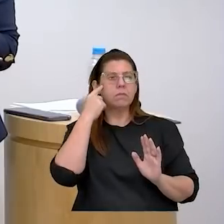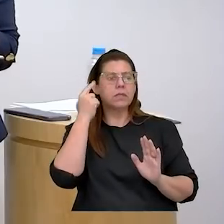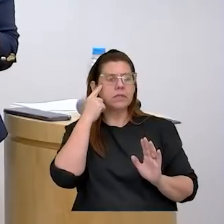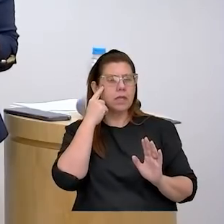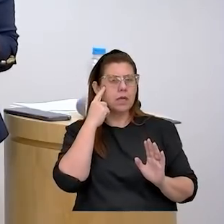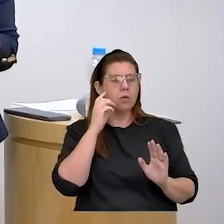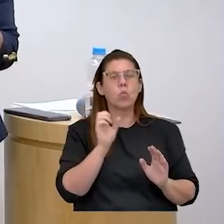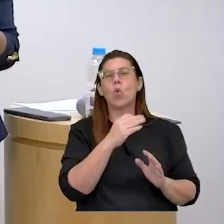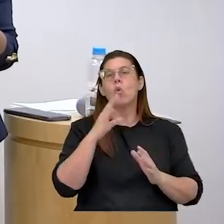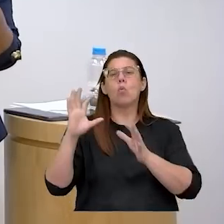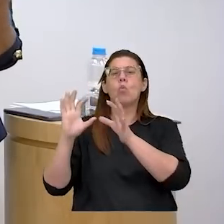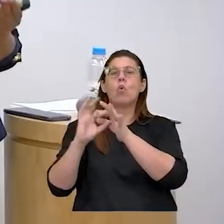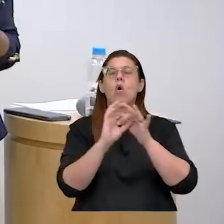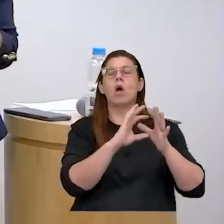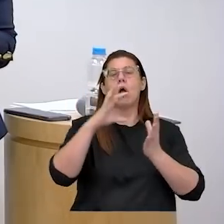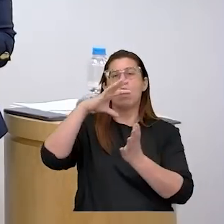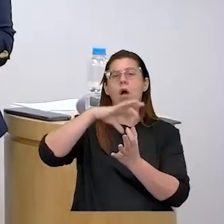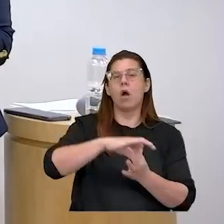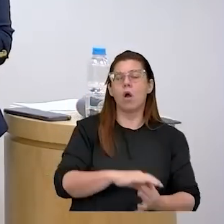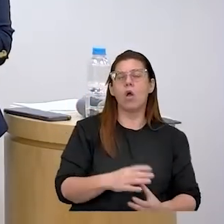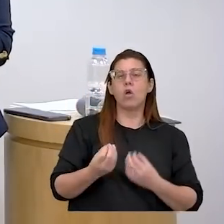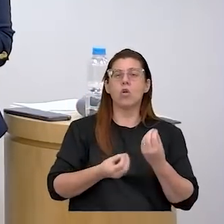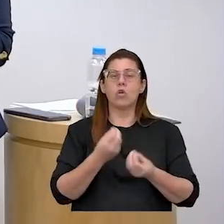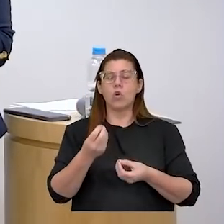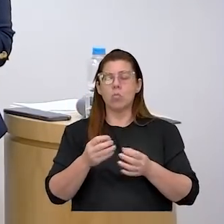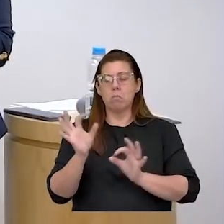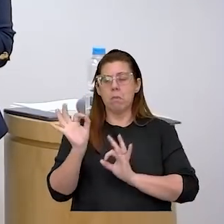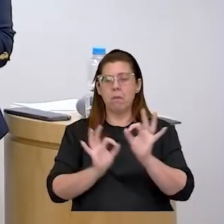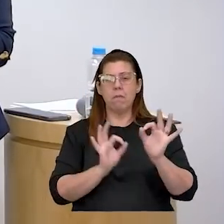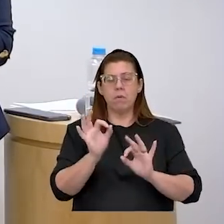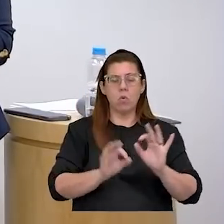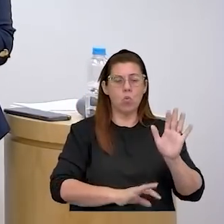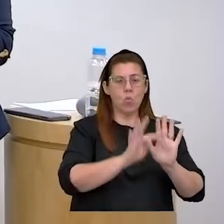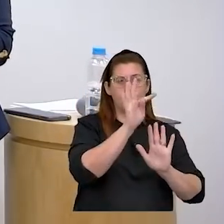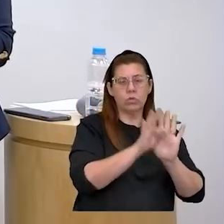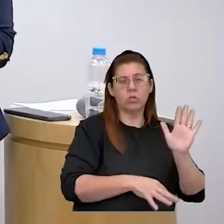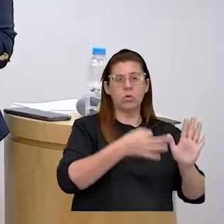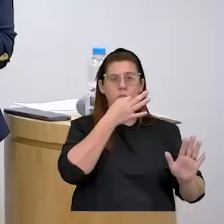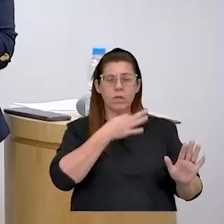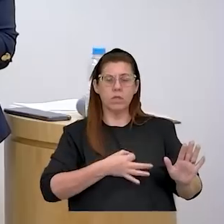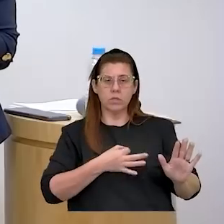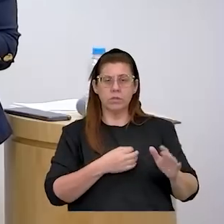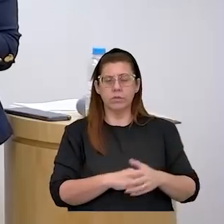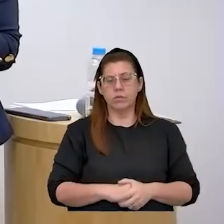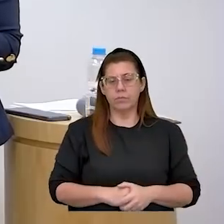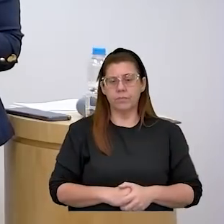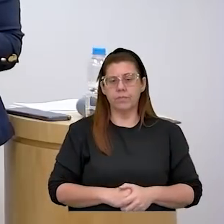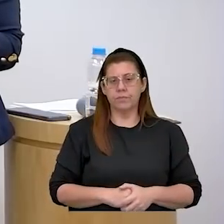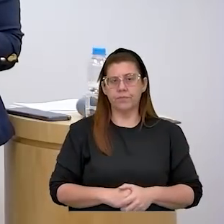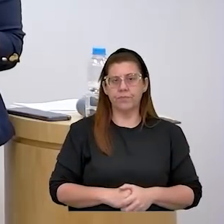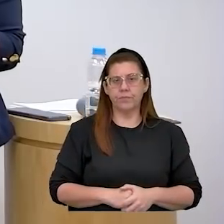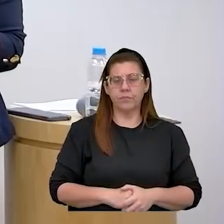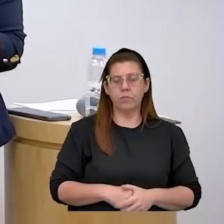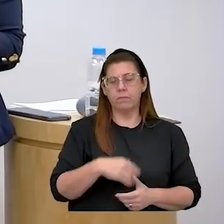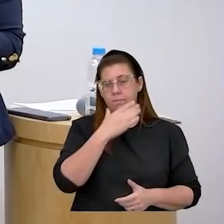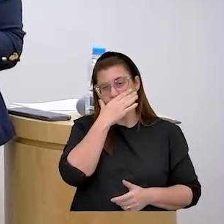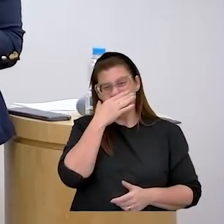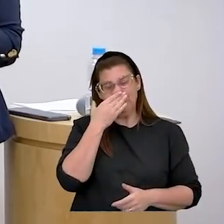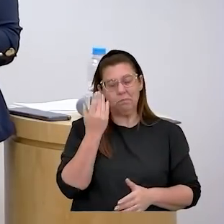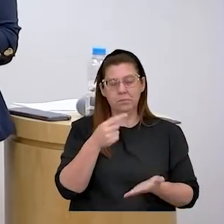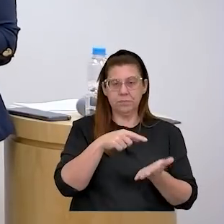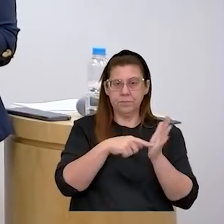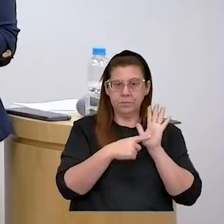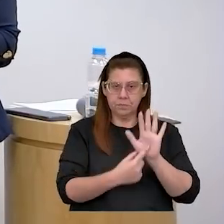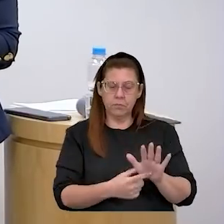nos elementos de coesão e coerência. E quando eu faço um texto argumentativo, eu faço citações. No caso, ela usou essas citações indiretas,